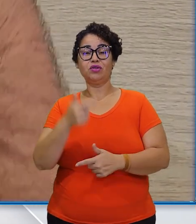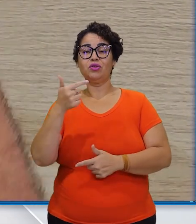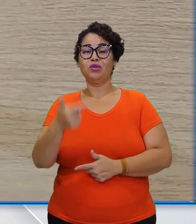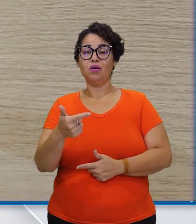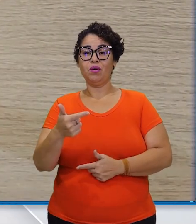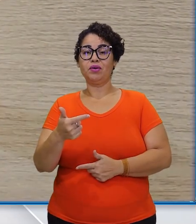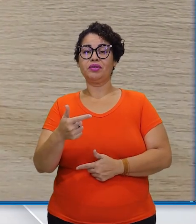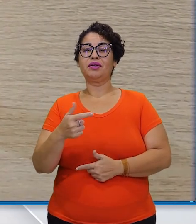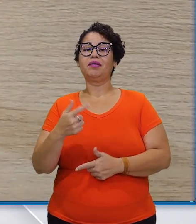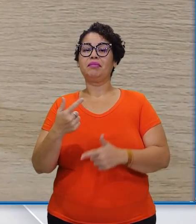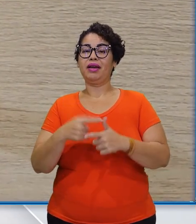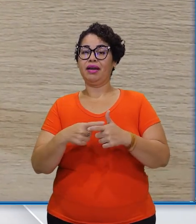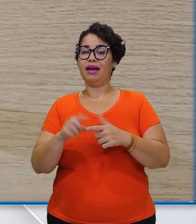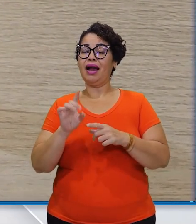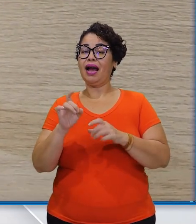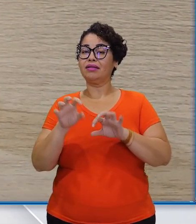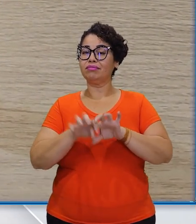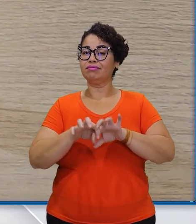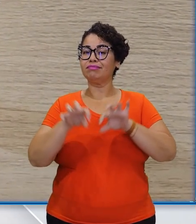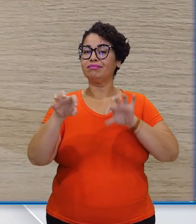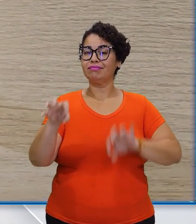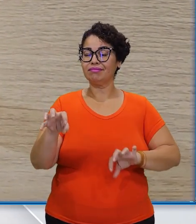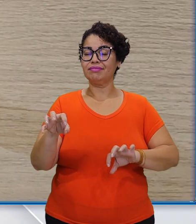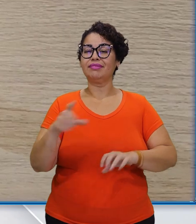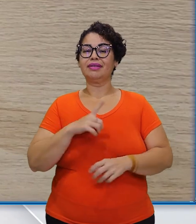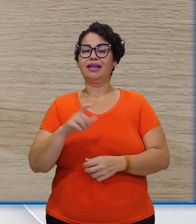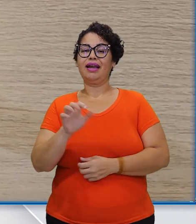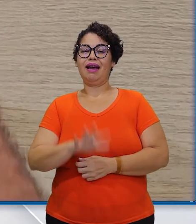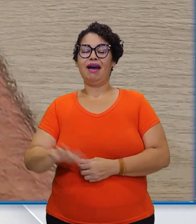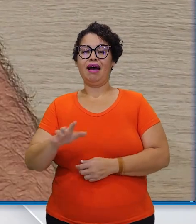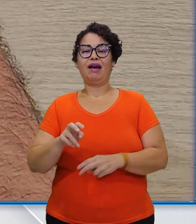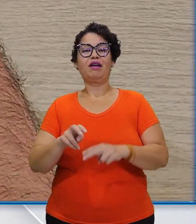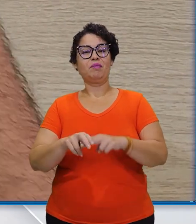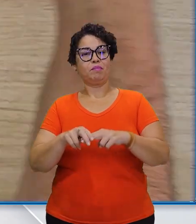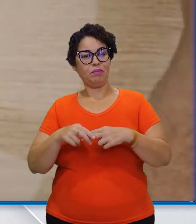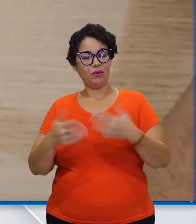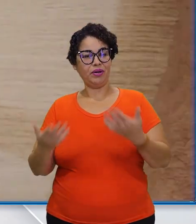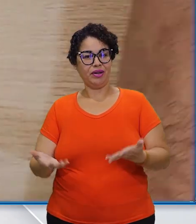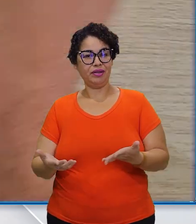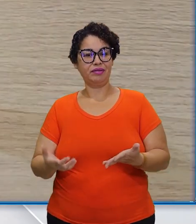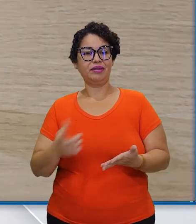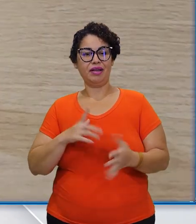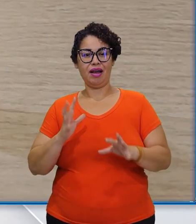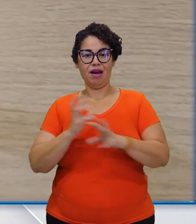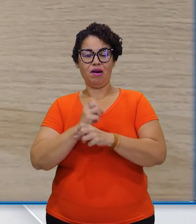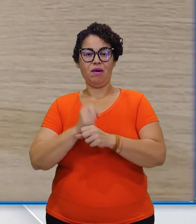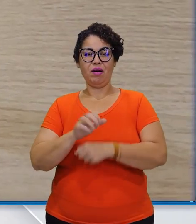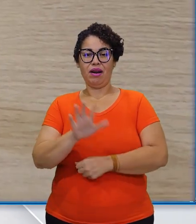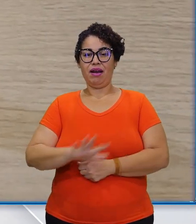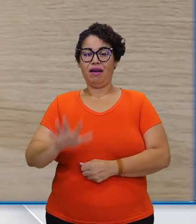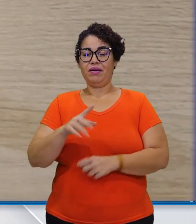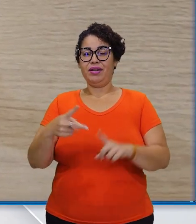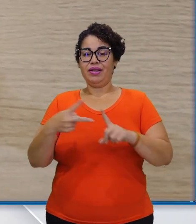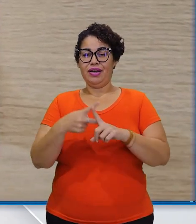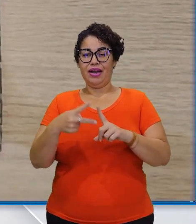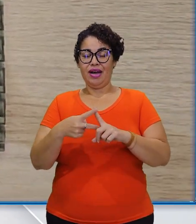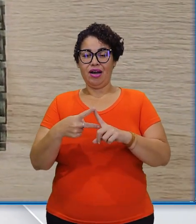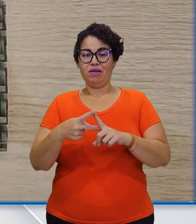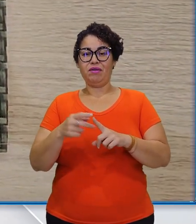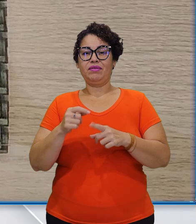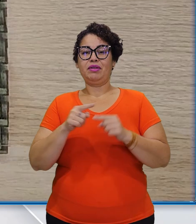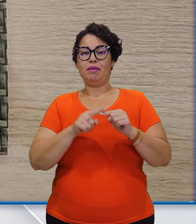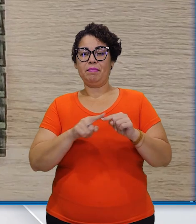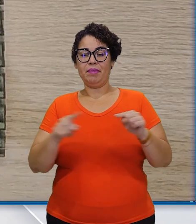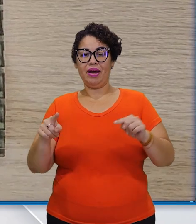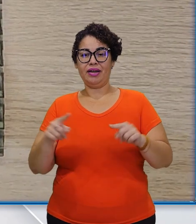2, porque aí eu vou ter a área de cada um desses triângulos. É por isso que para calcular a área de um triângulo, nós